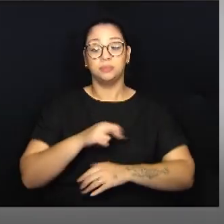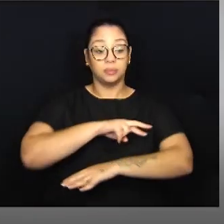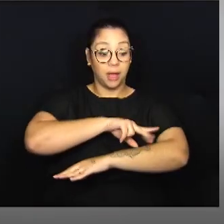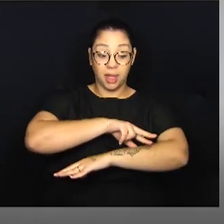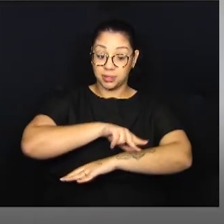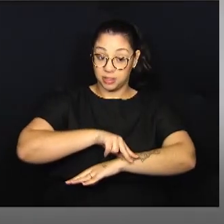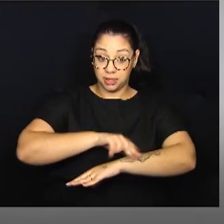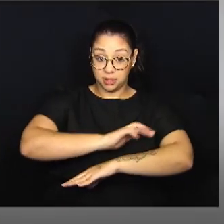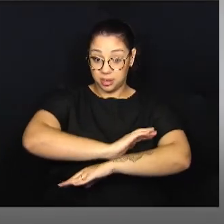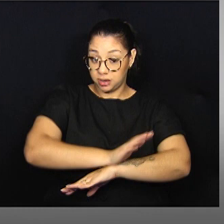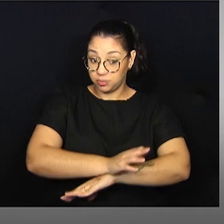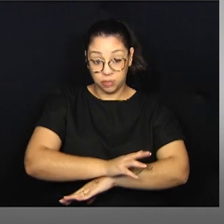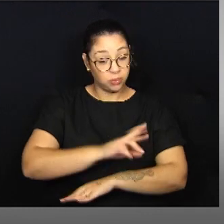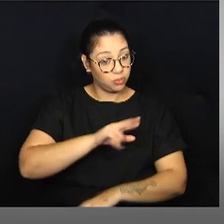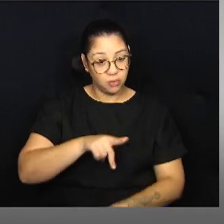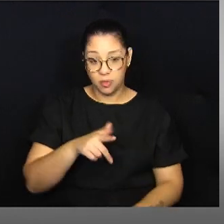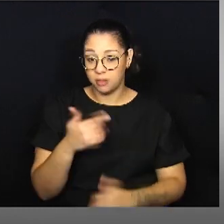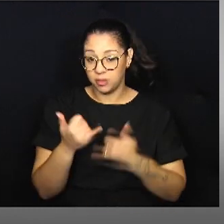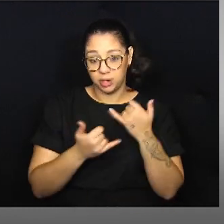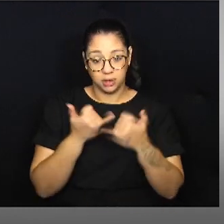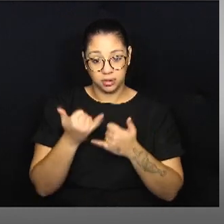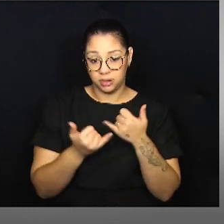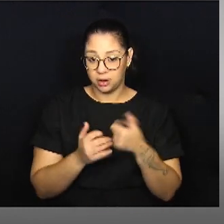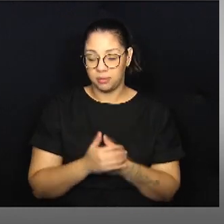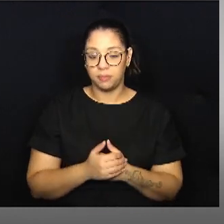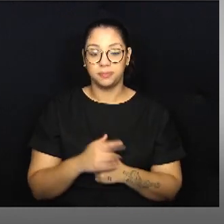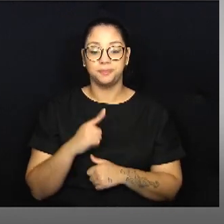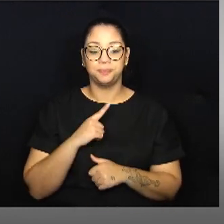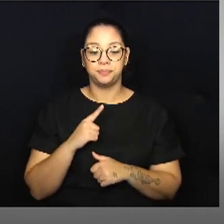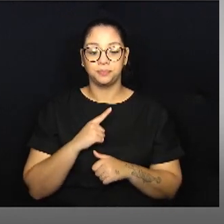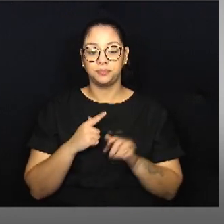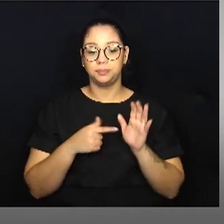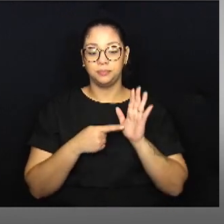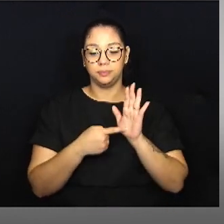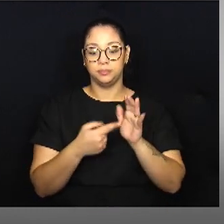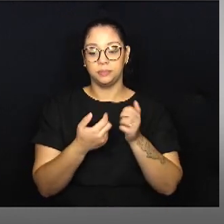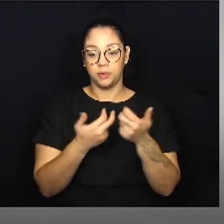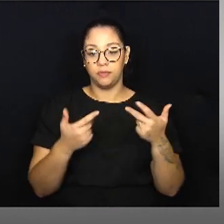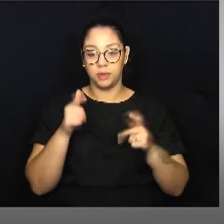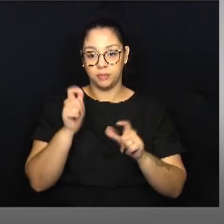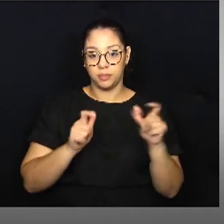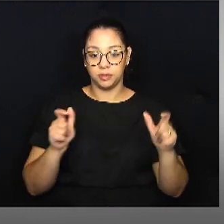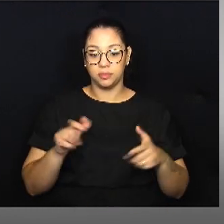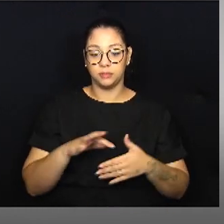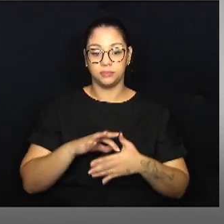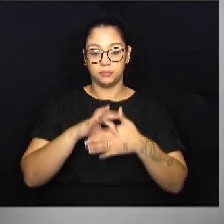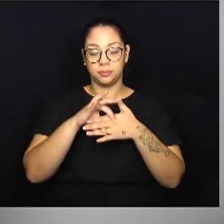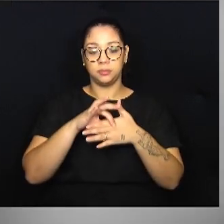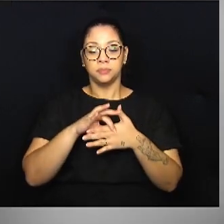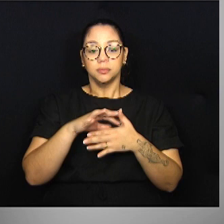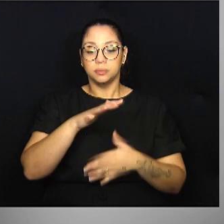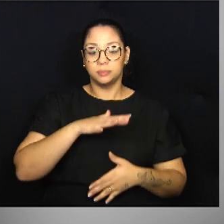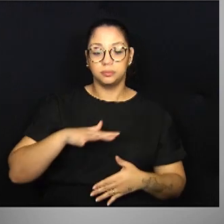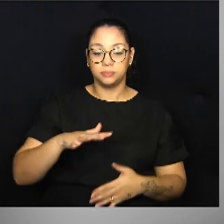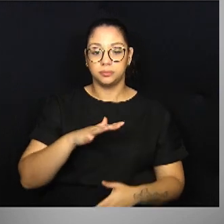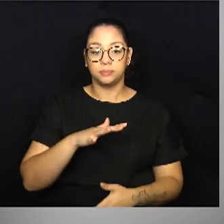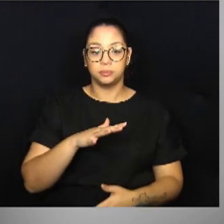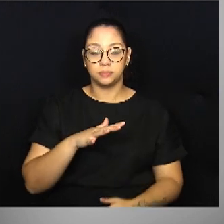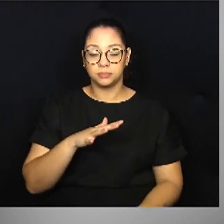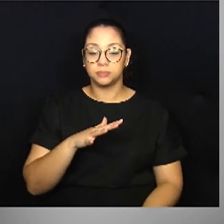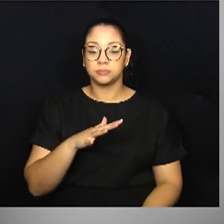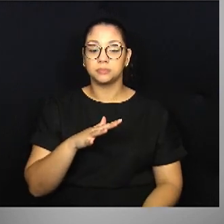gente. O caso ganhou repercussão mundial com o manifesto de vários líderes e o mundo dos esportes. No próximo